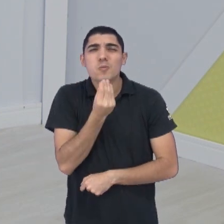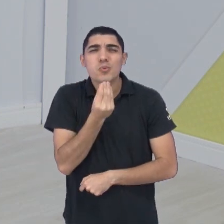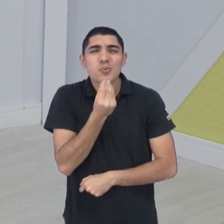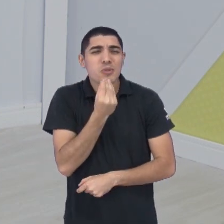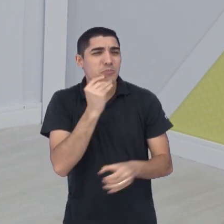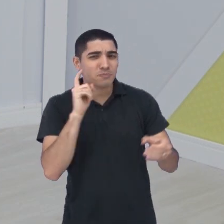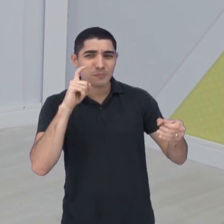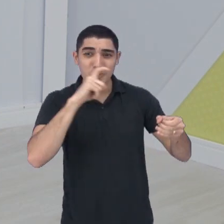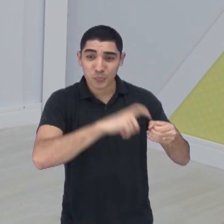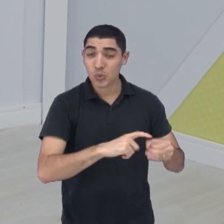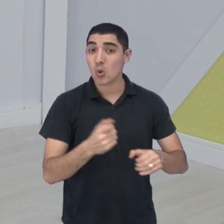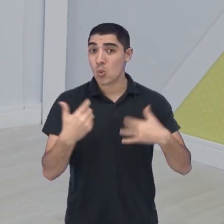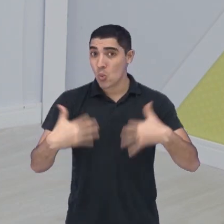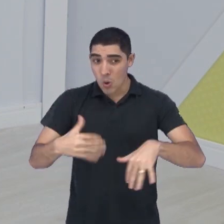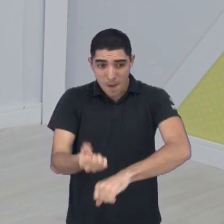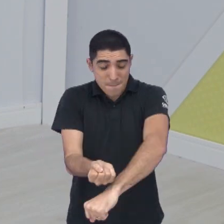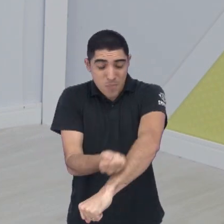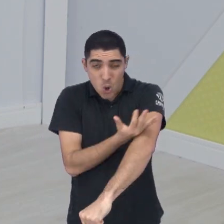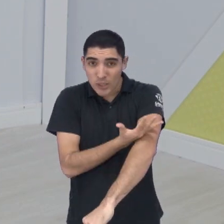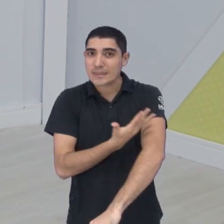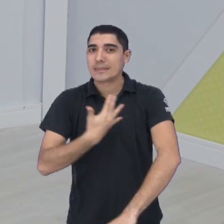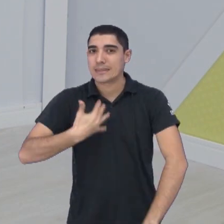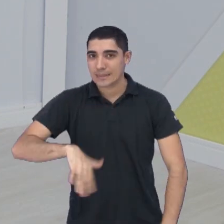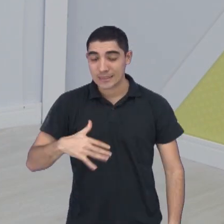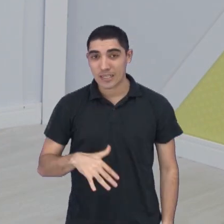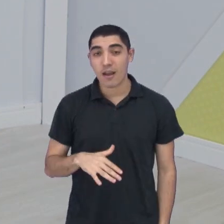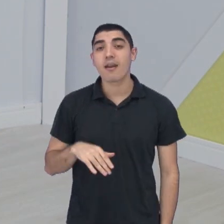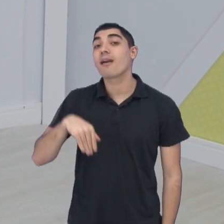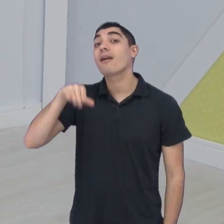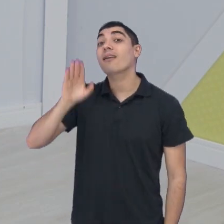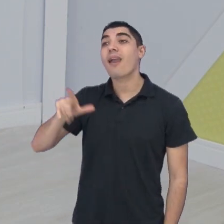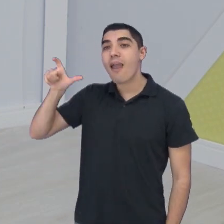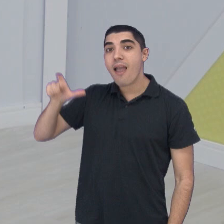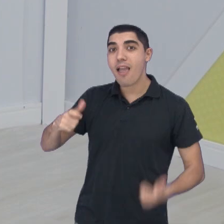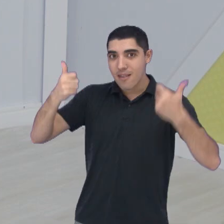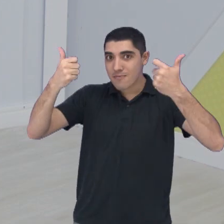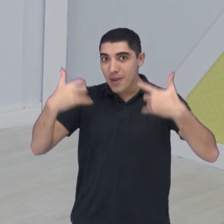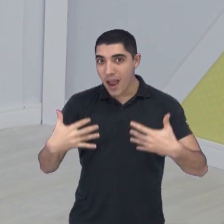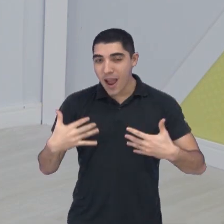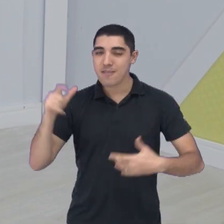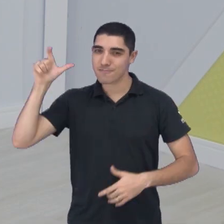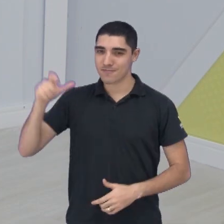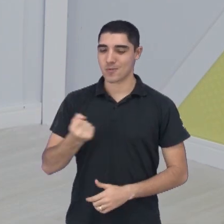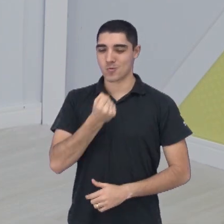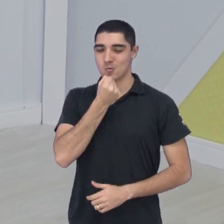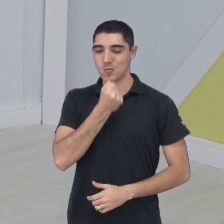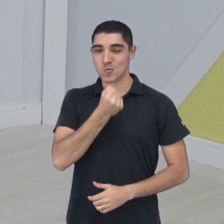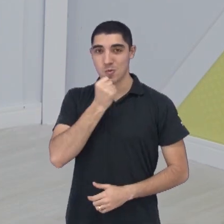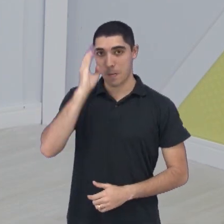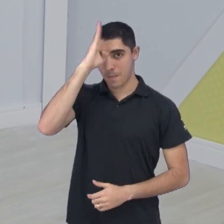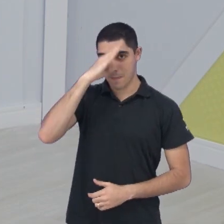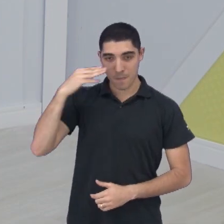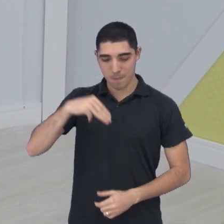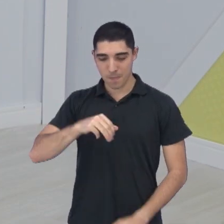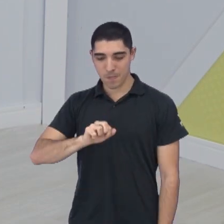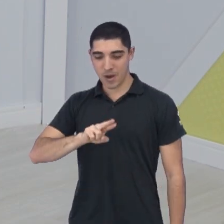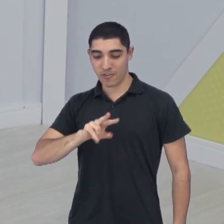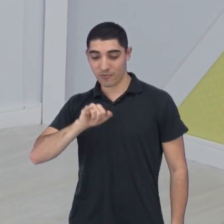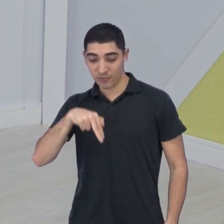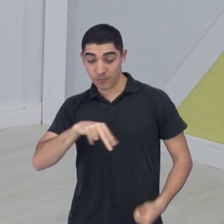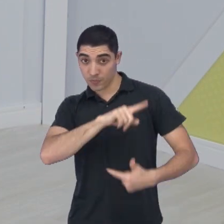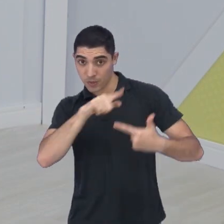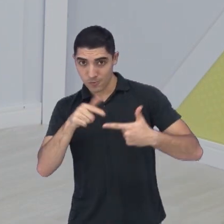Emoção não faltou durante o jogo, hein? Quem vai te contar a história da partida é o repórter Marvin Pinho. As imagens são